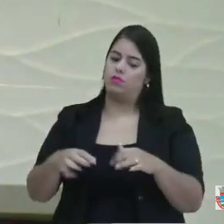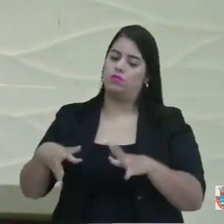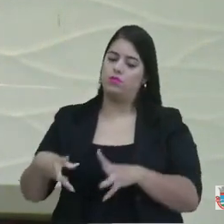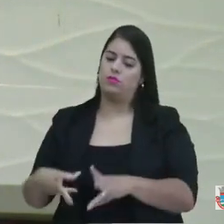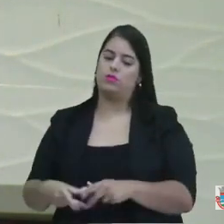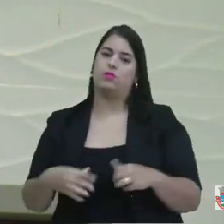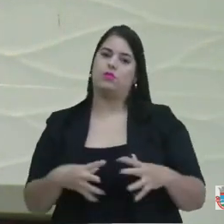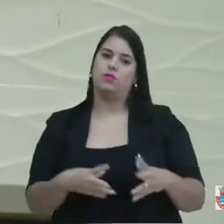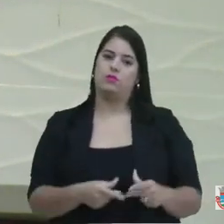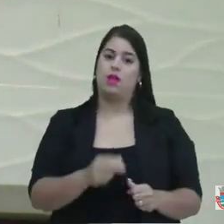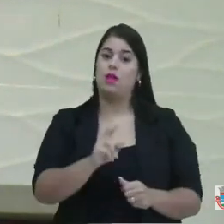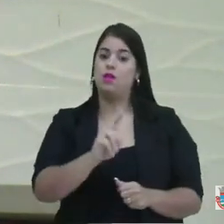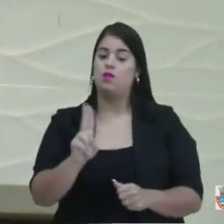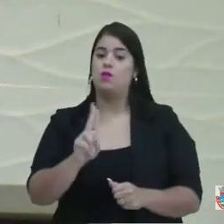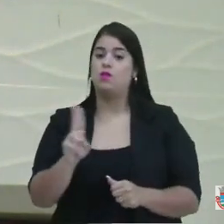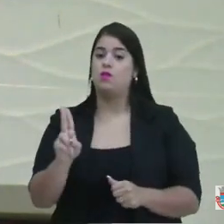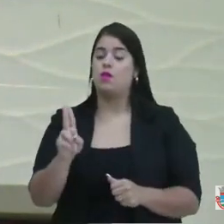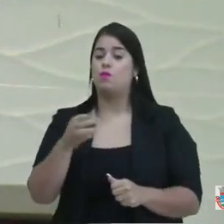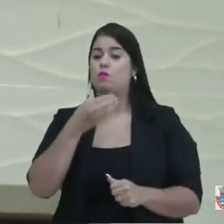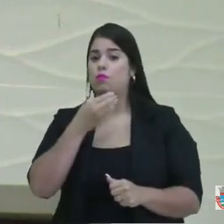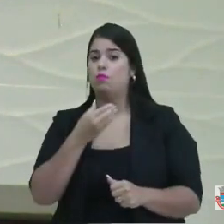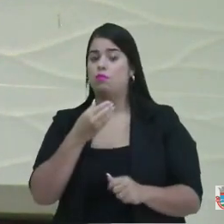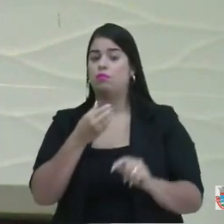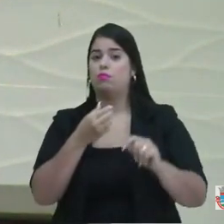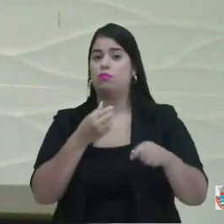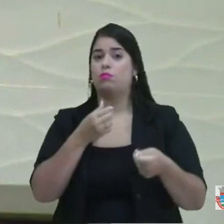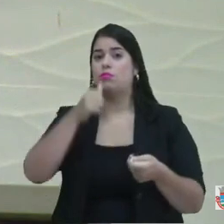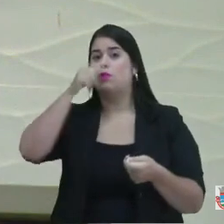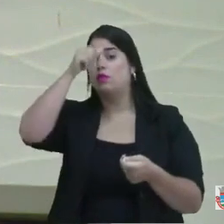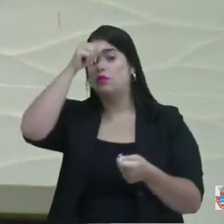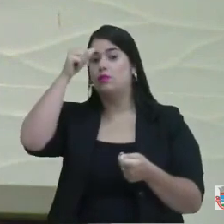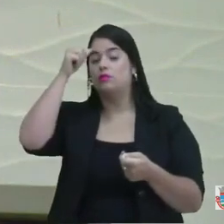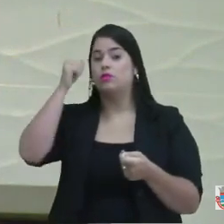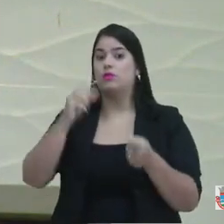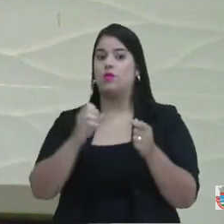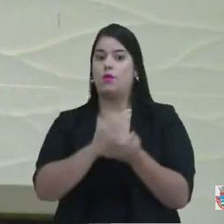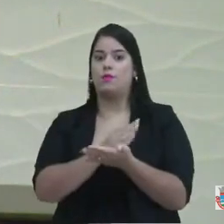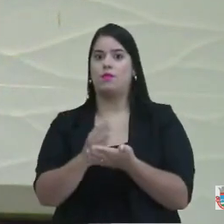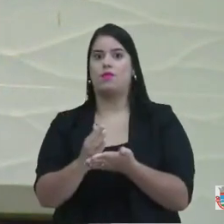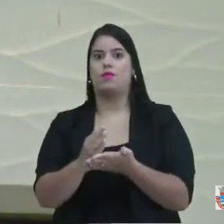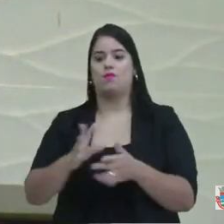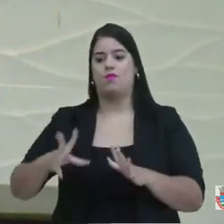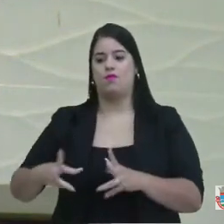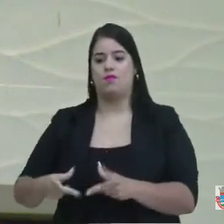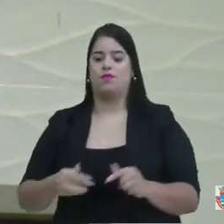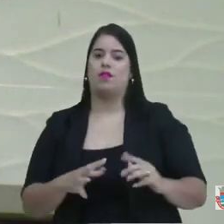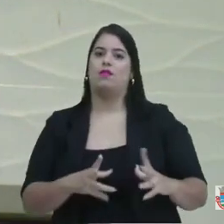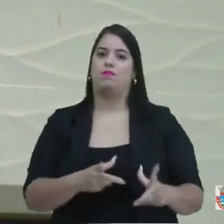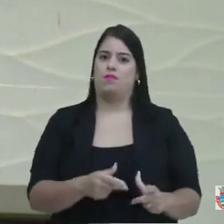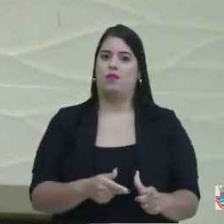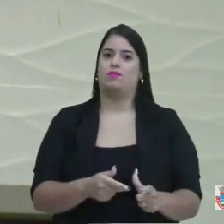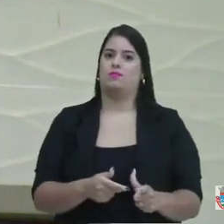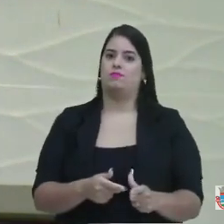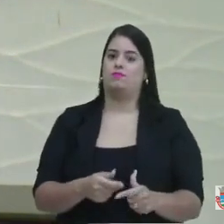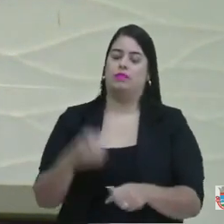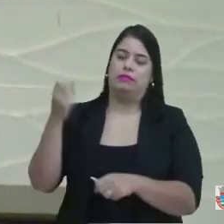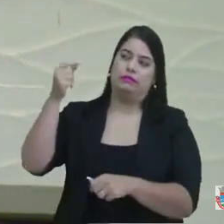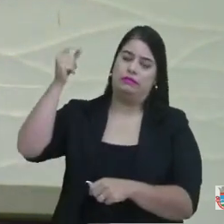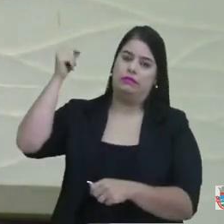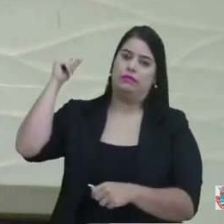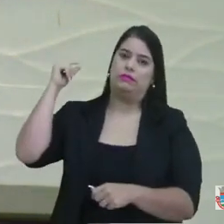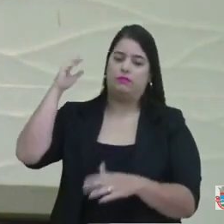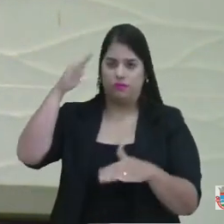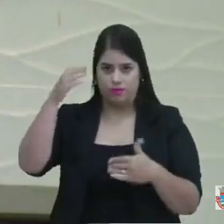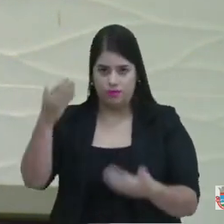preocupada. E o nome de Alexandre? Nasceu ali, na limpeza que ele fez, que a prefeita não fez. E a Vossa Excelência nunca falou,